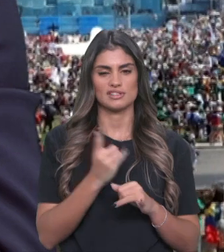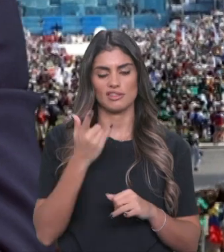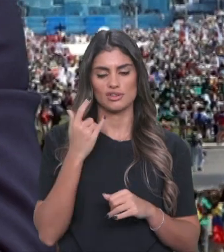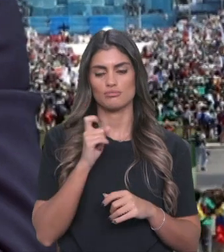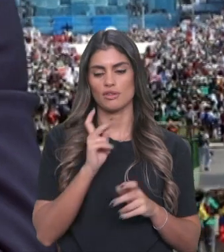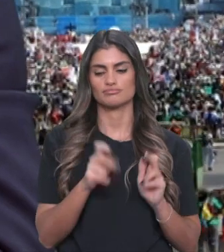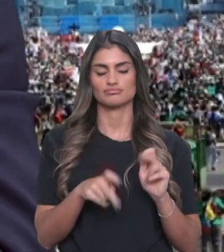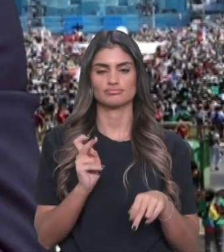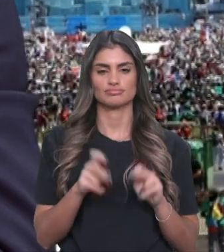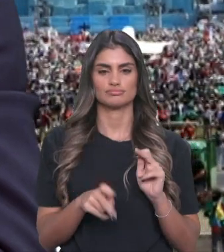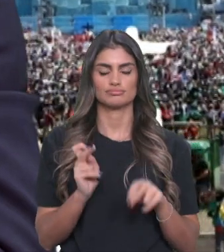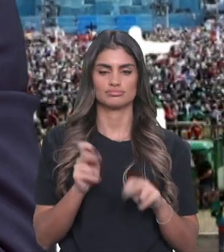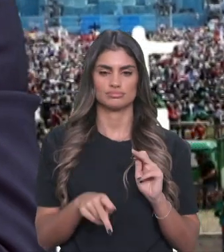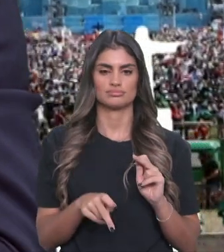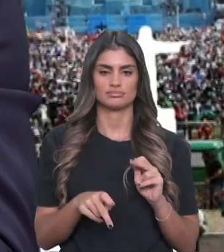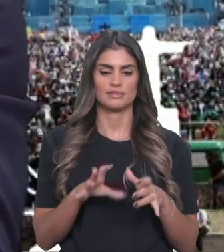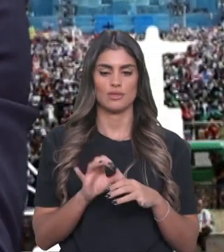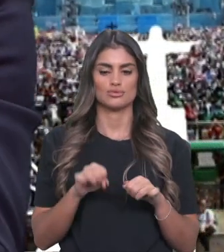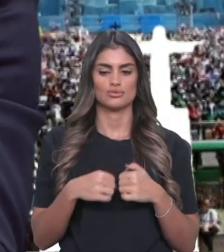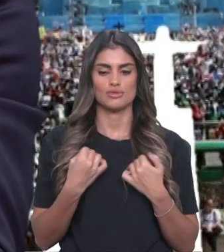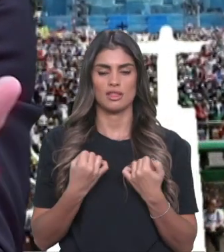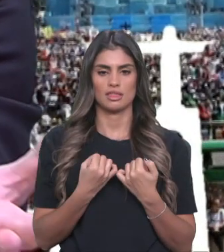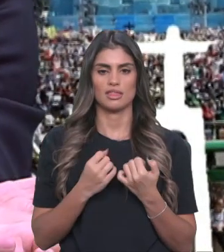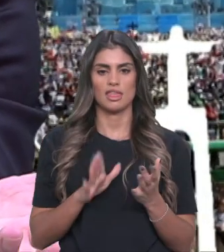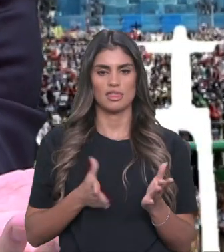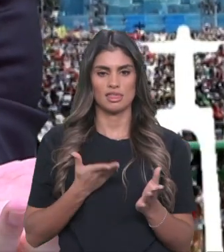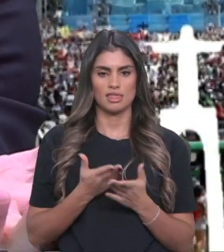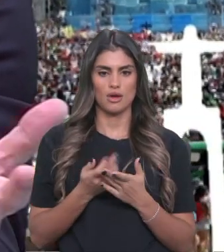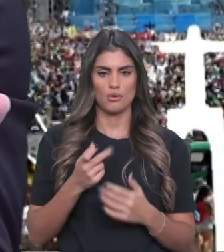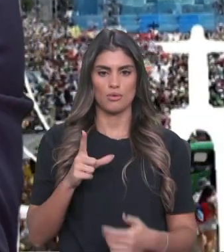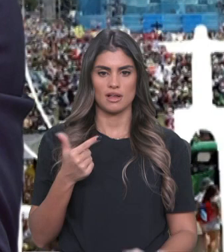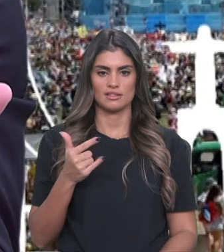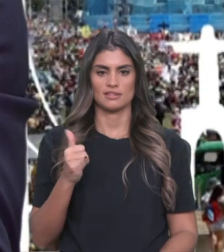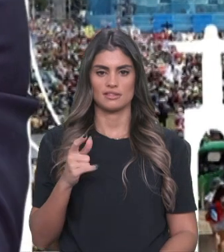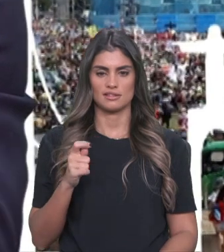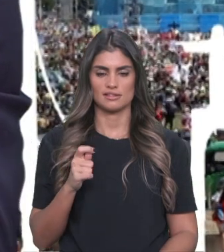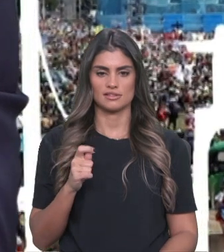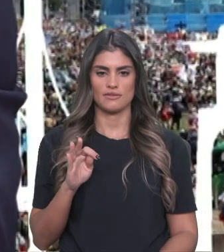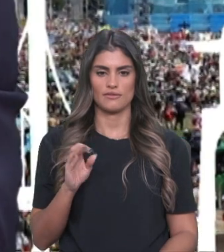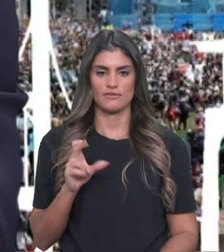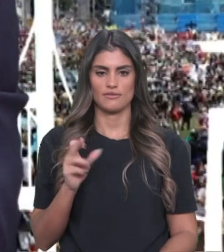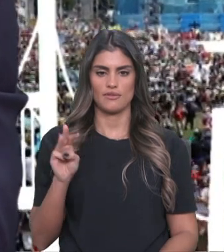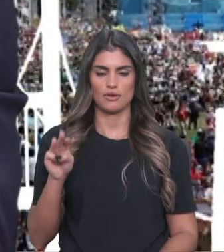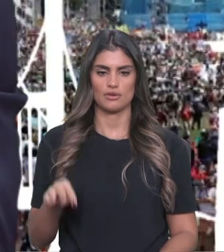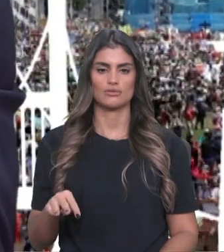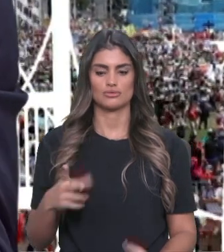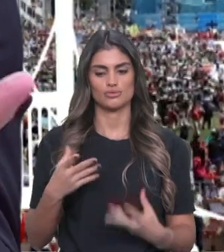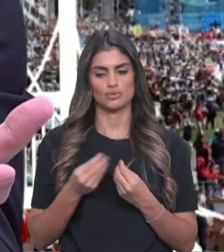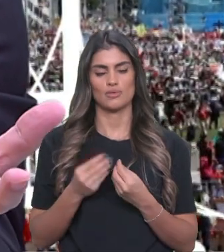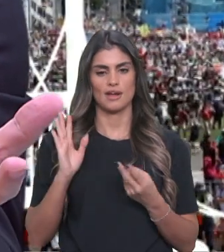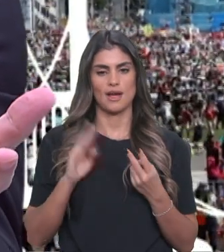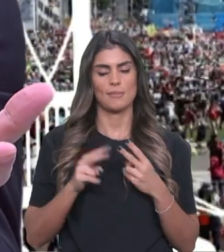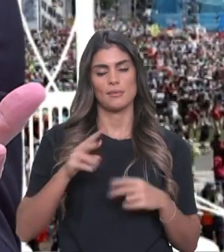surgir mais de âmbito social, e proporcionar no Altice Fórum, que juntamente com a Câmara Municipal de Braga, onde